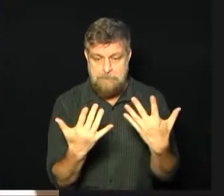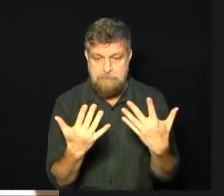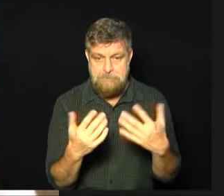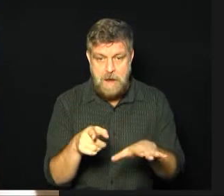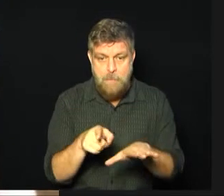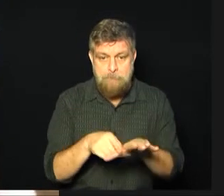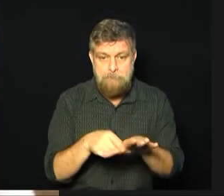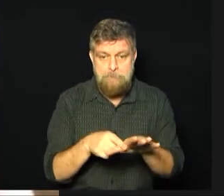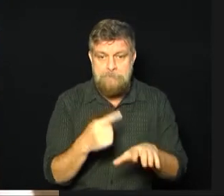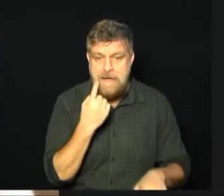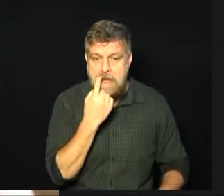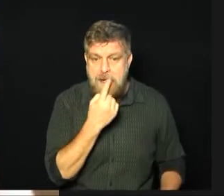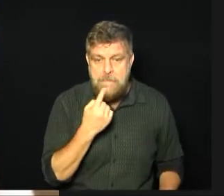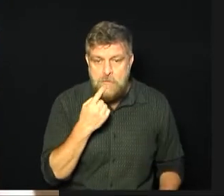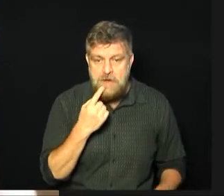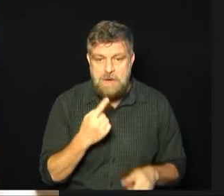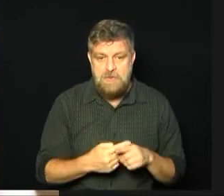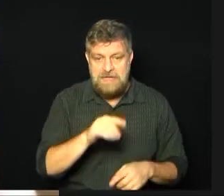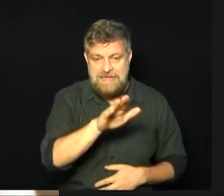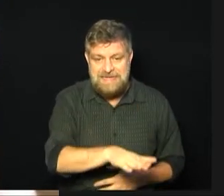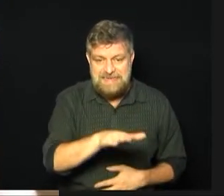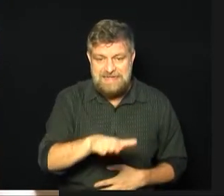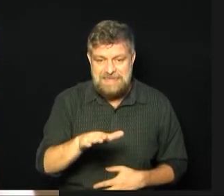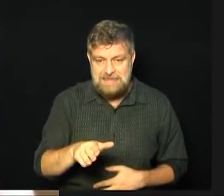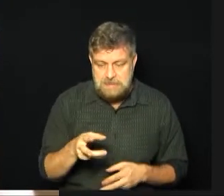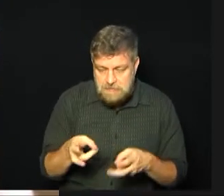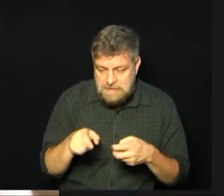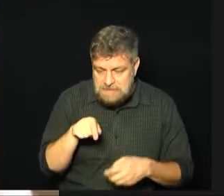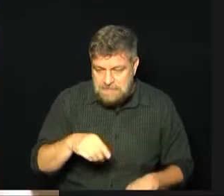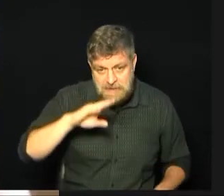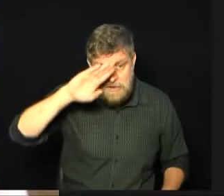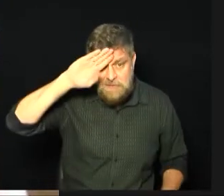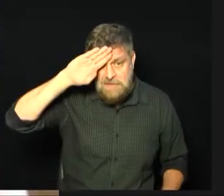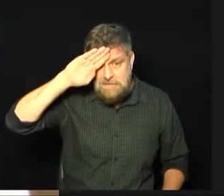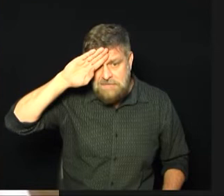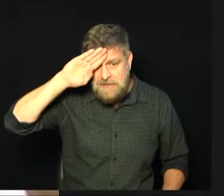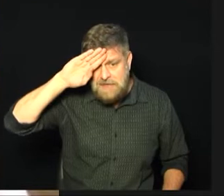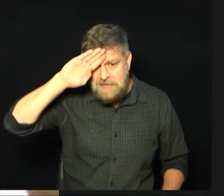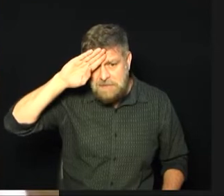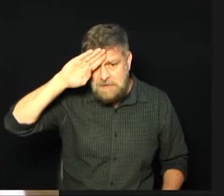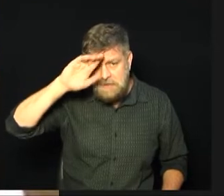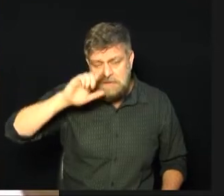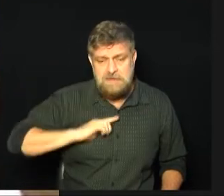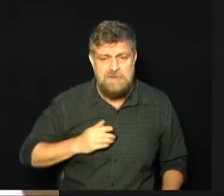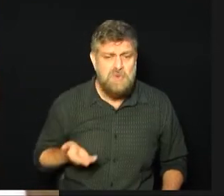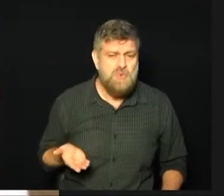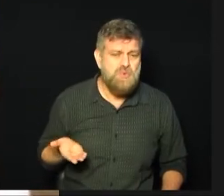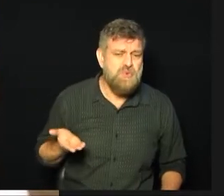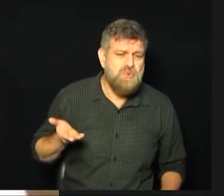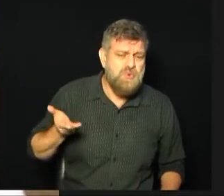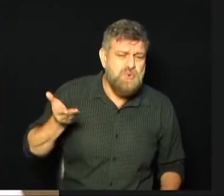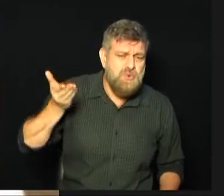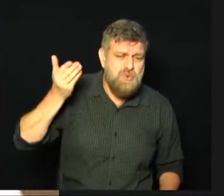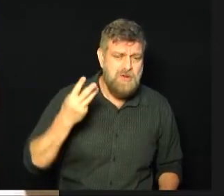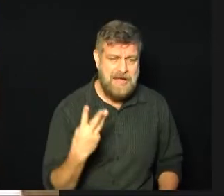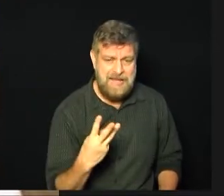porque ela acomete as crianças dando um quadro de febre importante, né? Às vezes febre alta, de